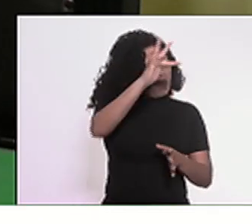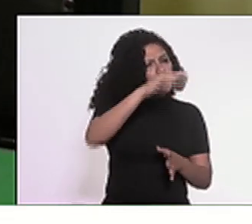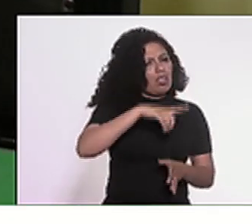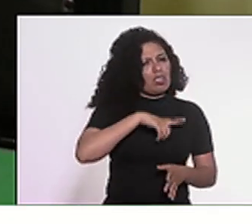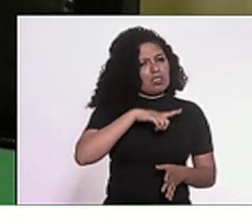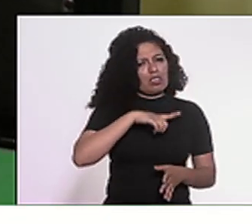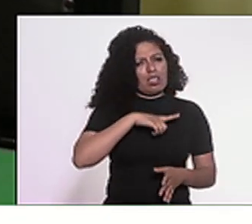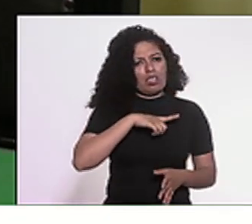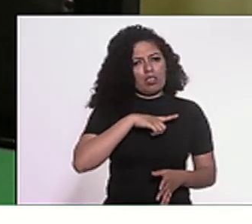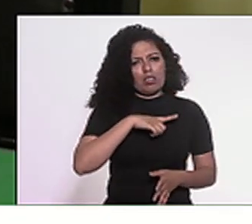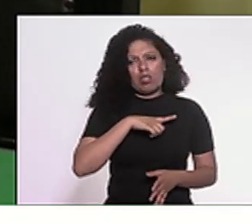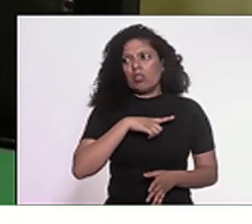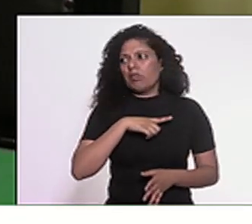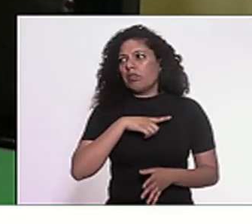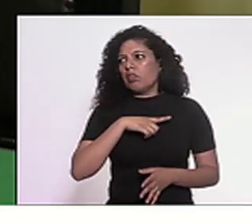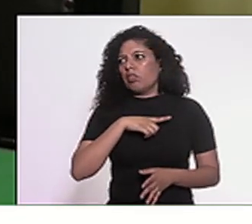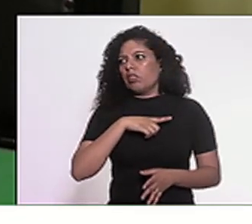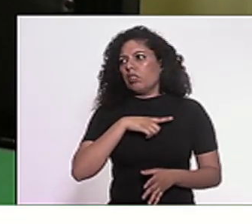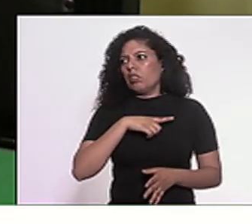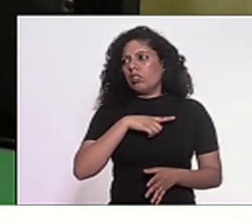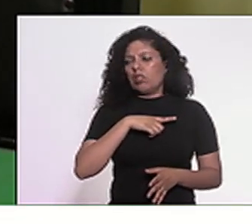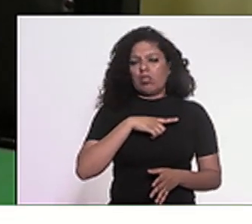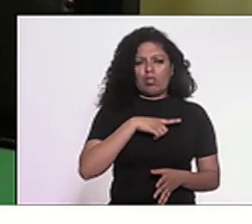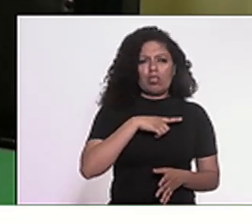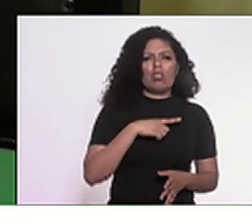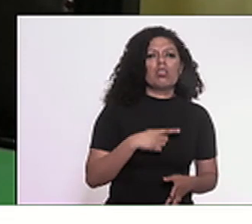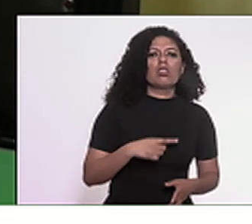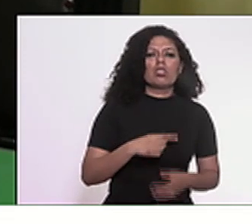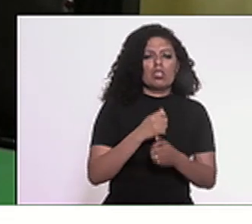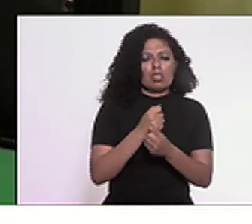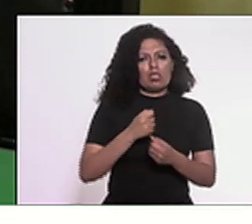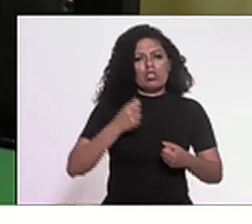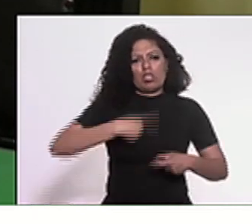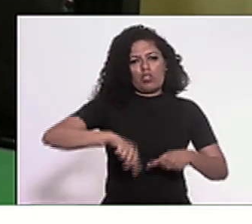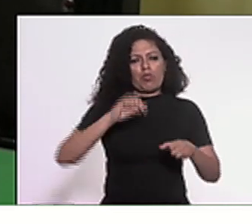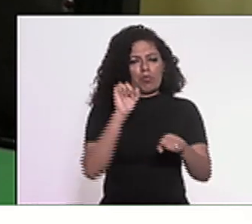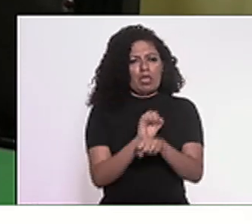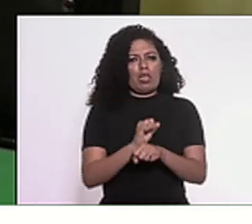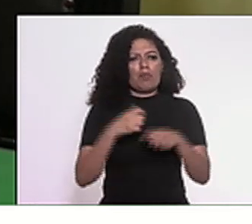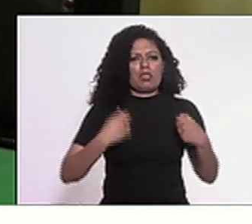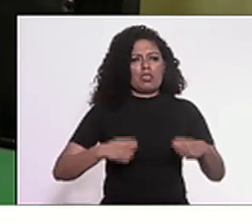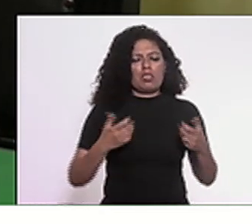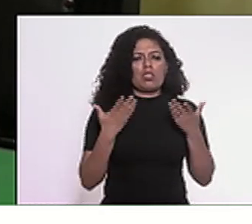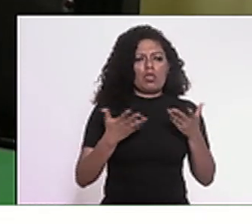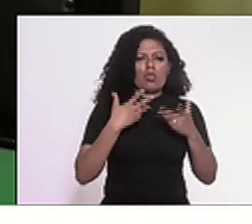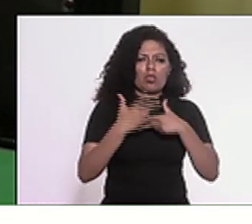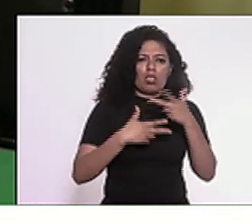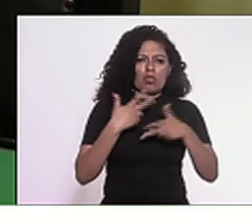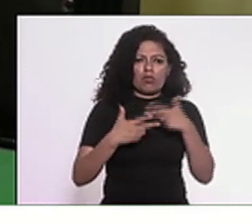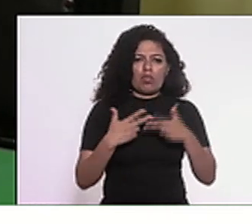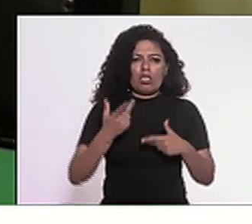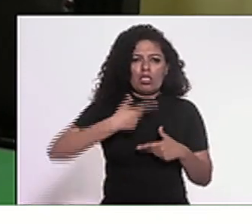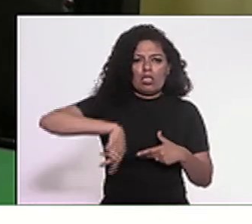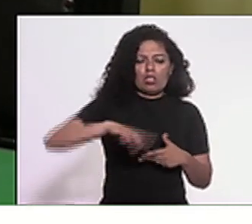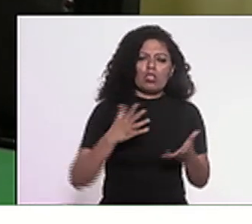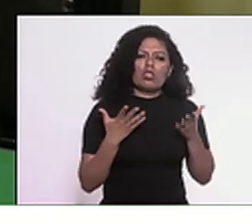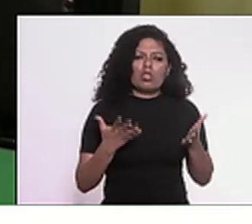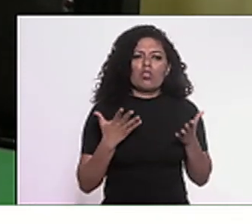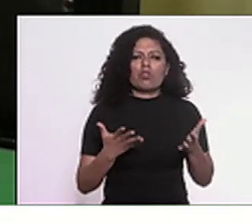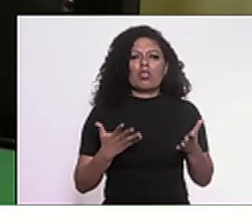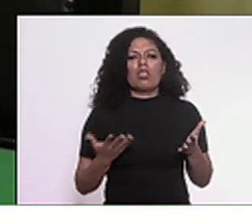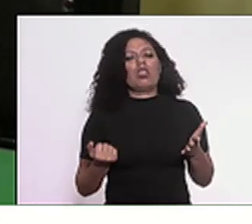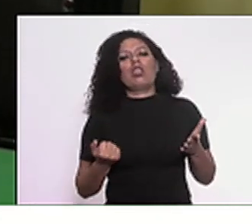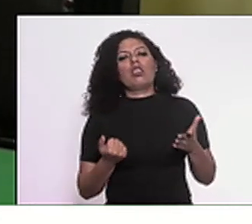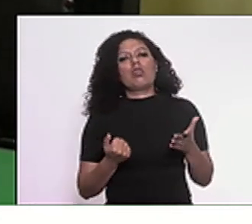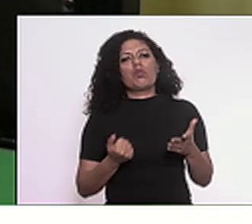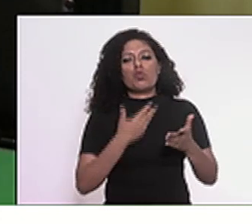gente vê um movimento muito grande de tentar frear isso. E eu quero dizer que a gente quer preservar